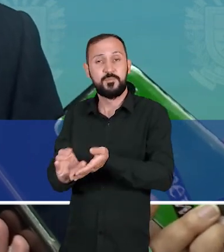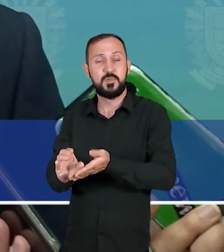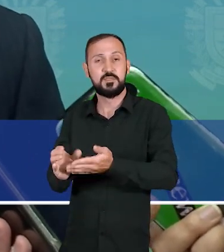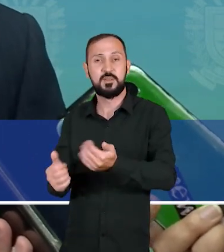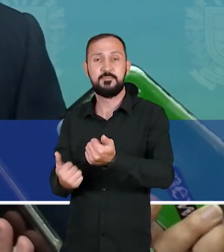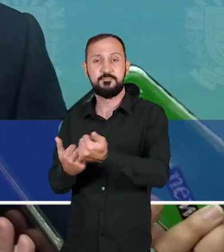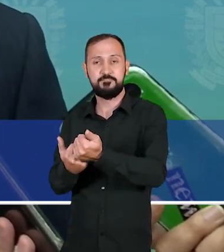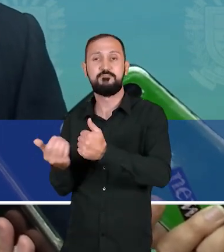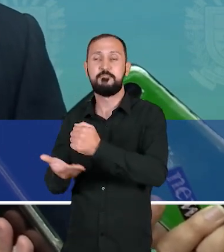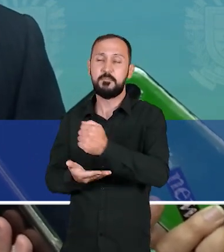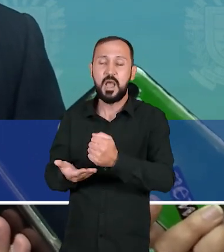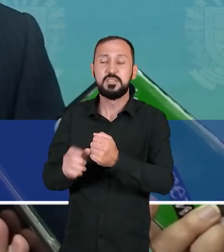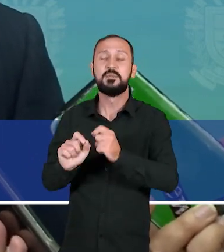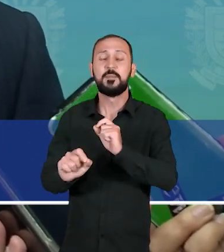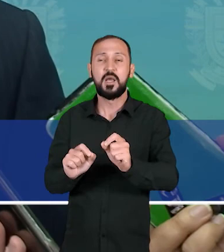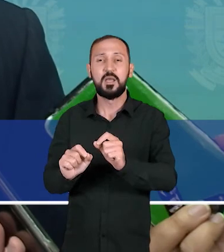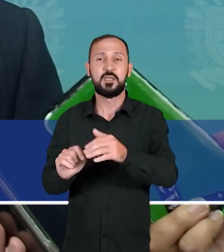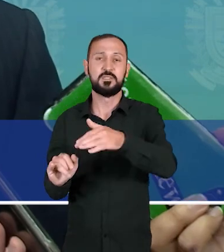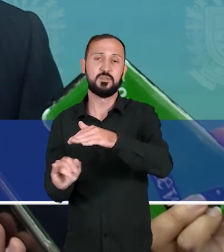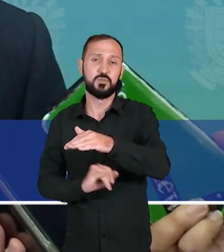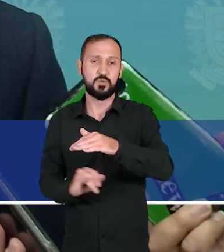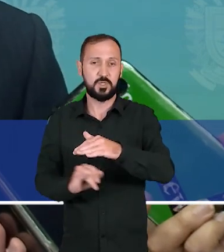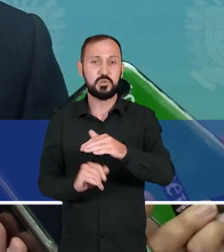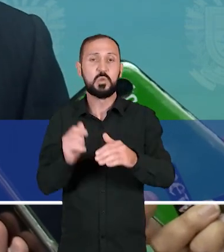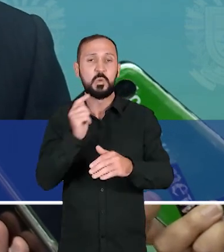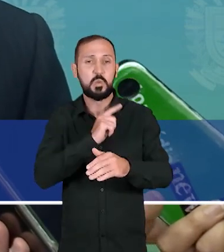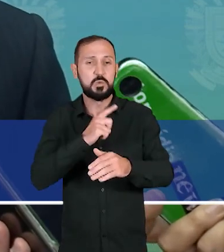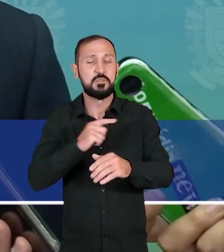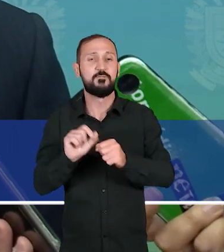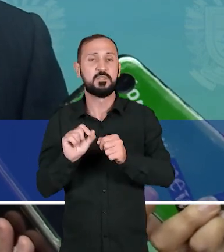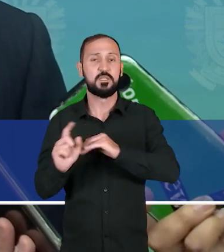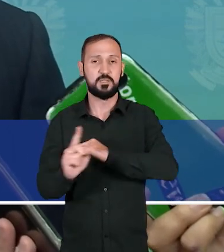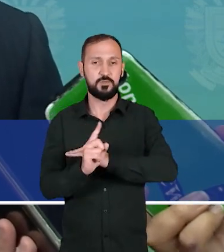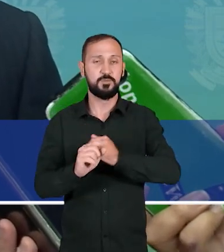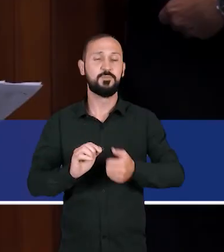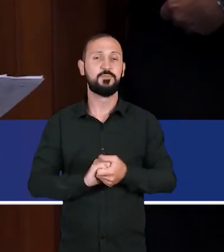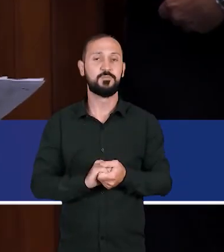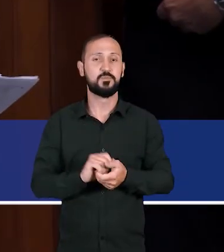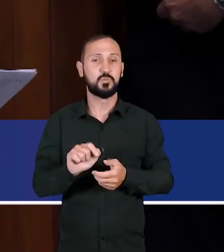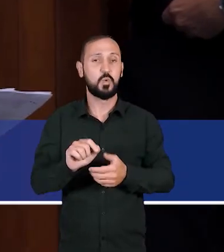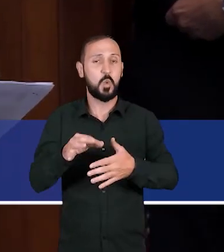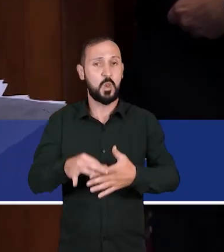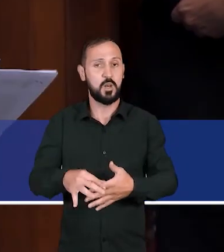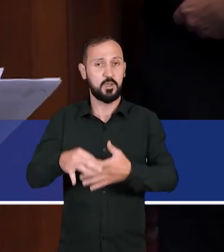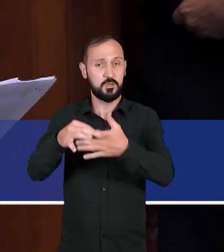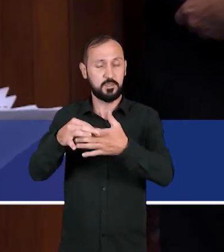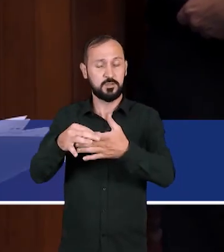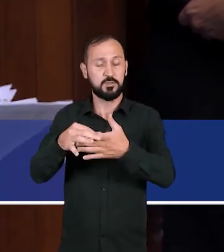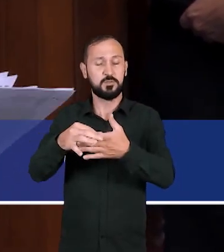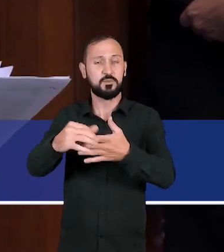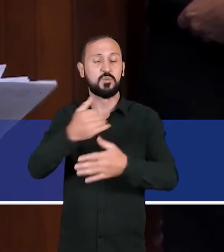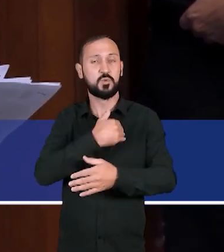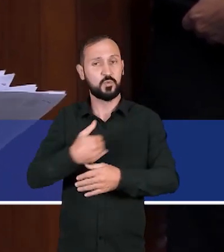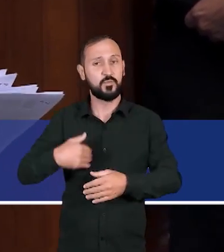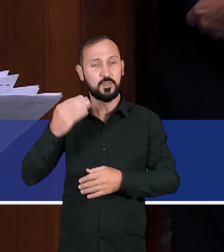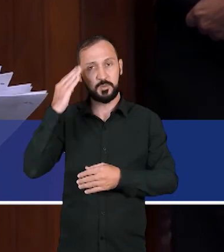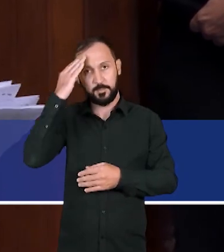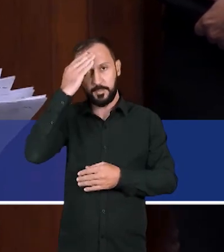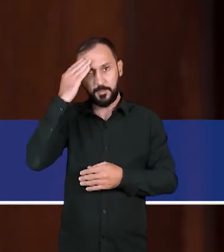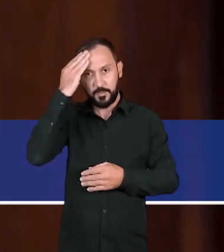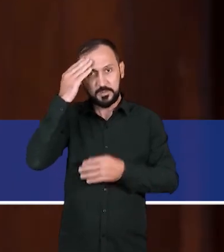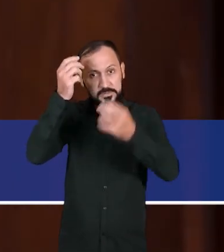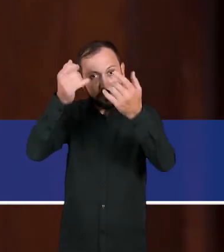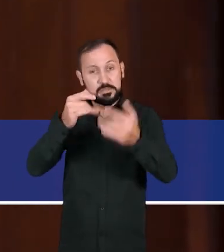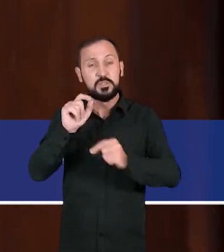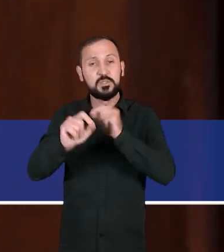esse suporte para que as entidades filantrópicas façam esse serviço. O líder do governo, o deputado Barbosinha, do